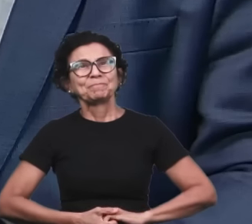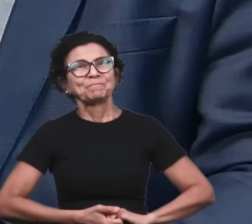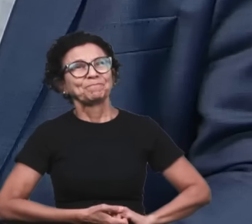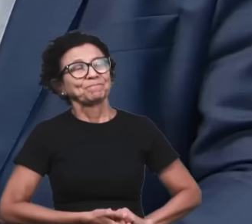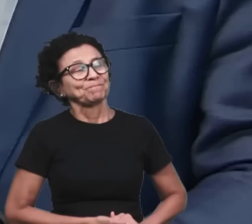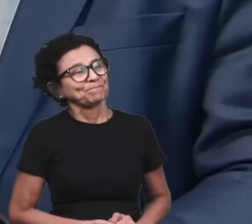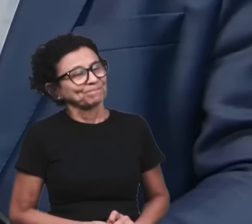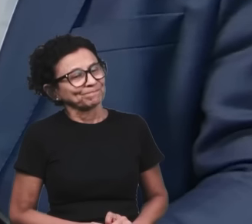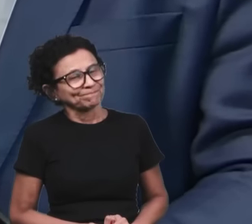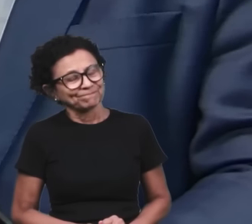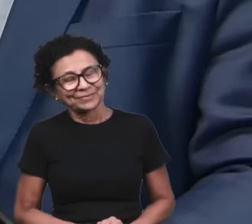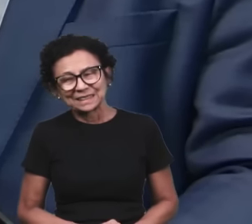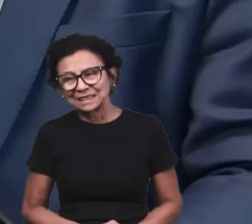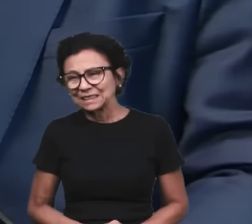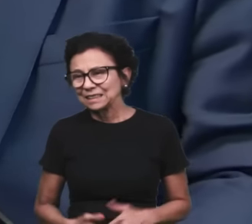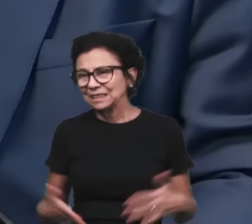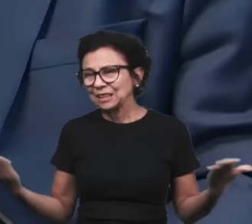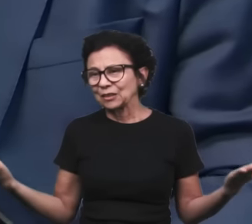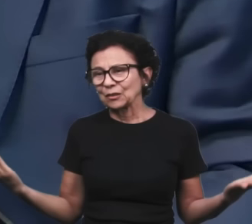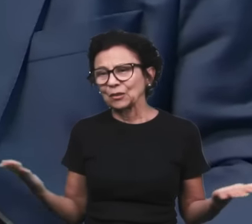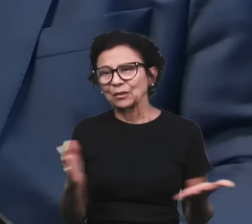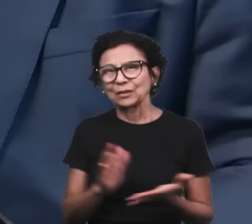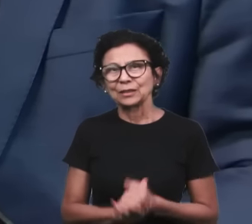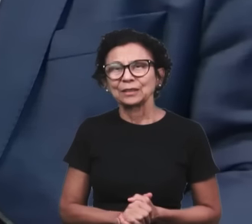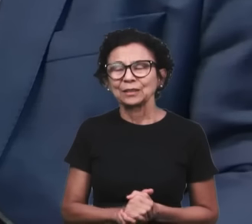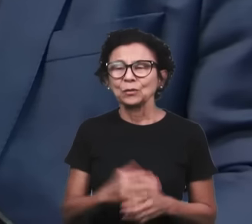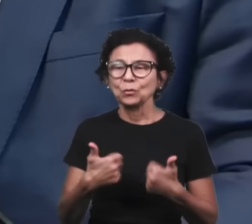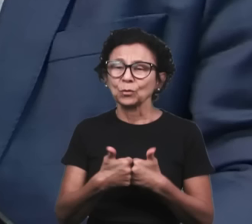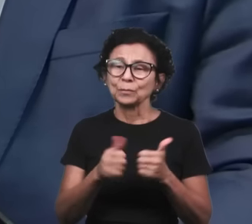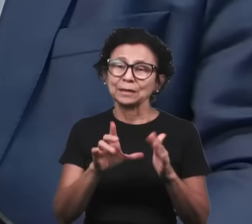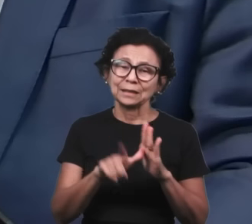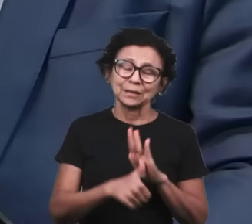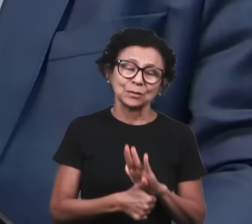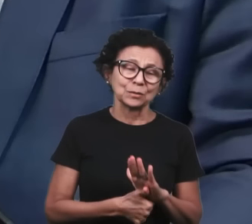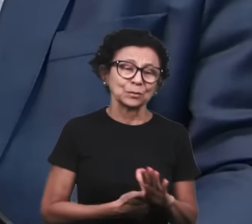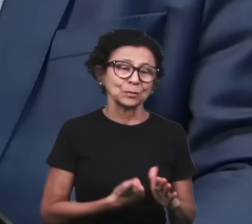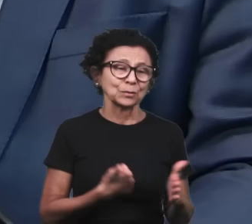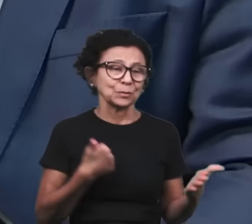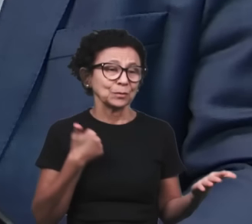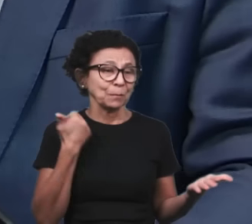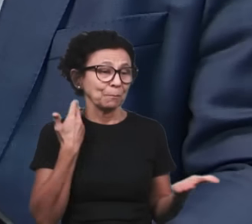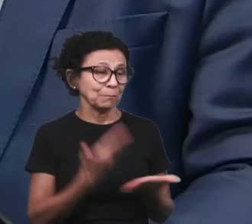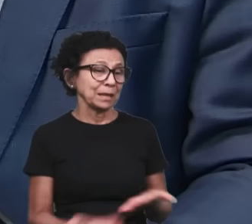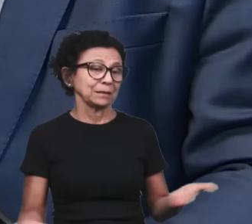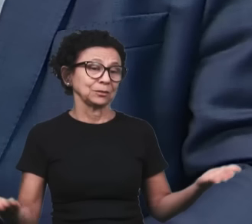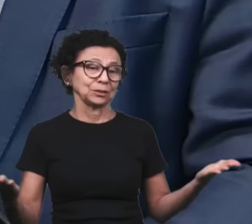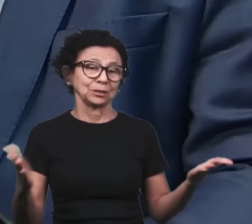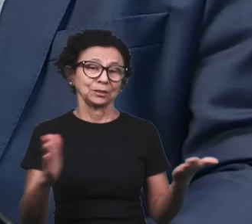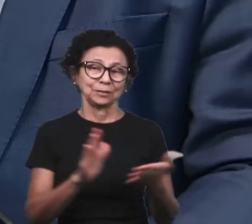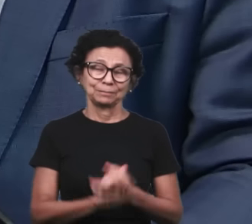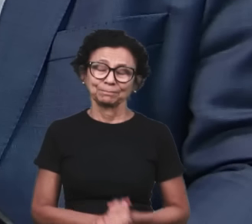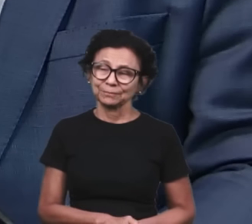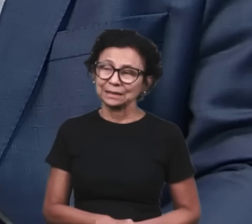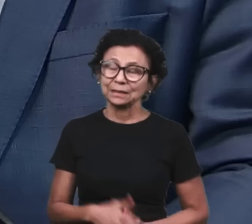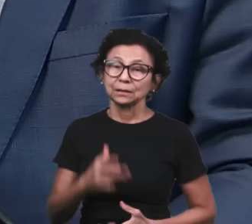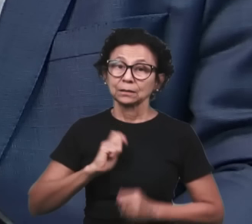toda a minha esperança foi embora hoje por causa do atraso do ônibus, né? E eu estava ansioso.